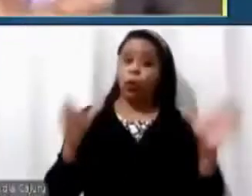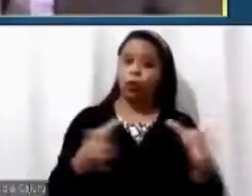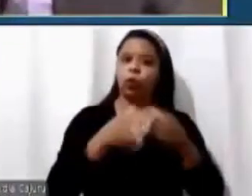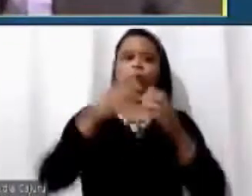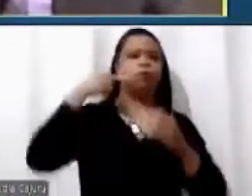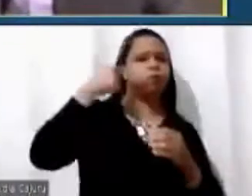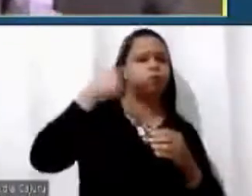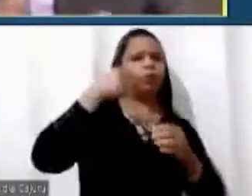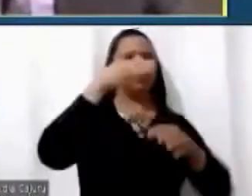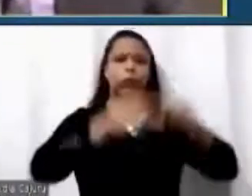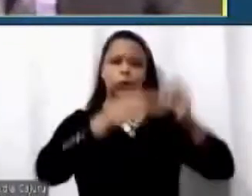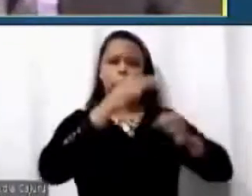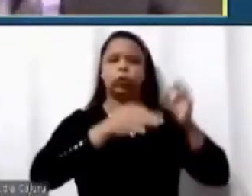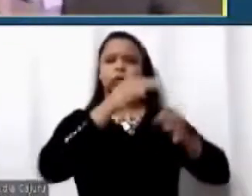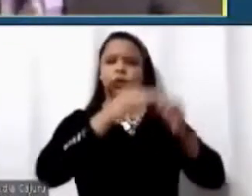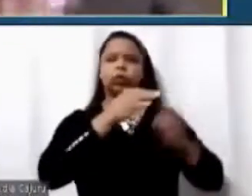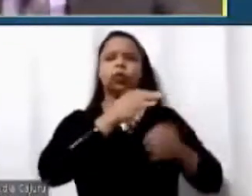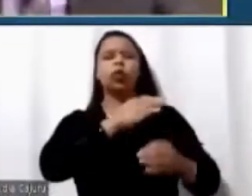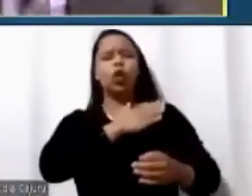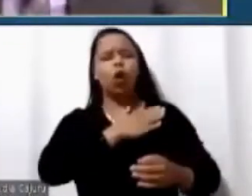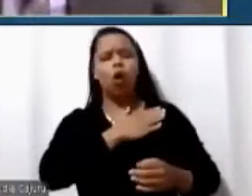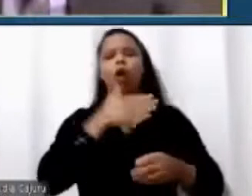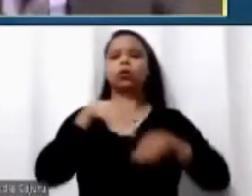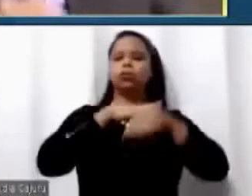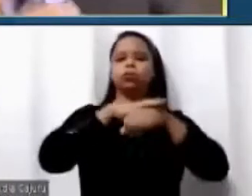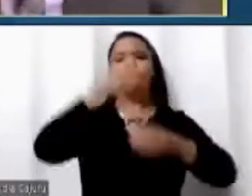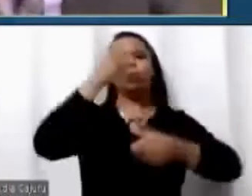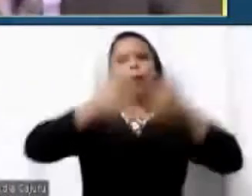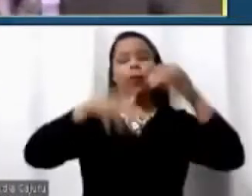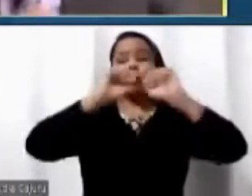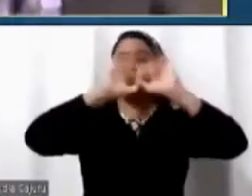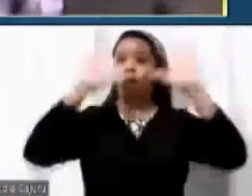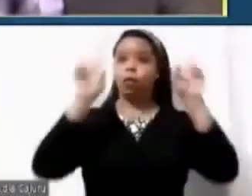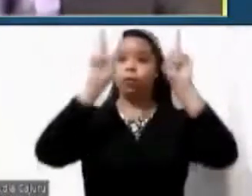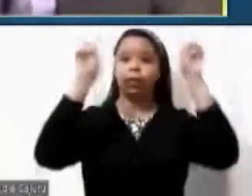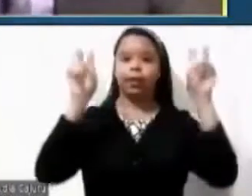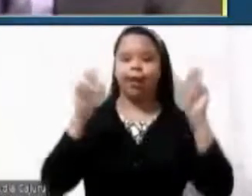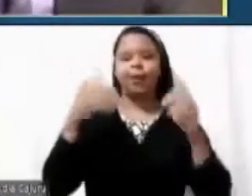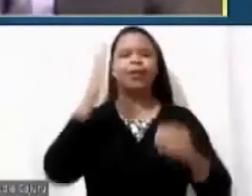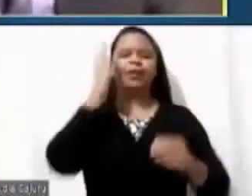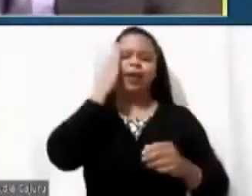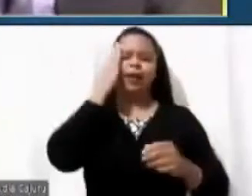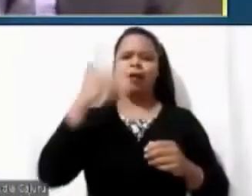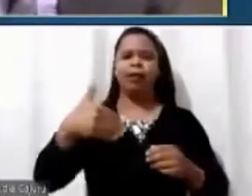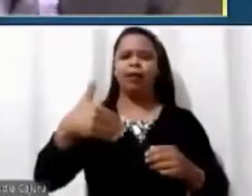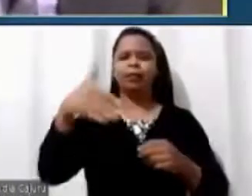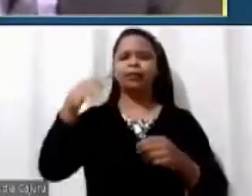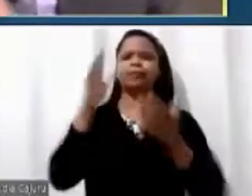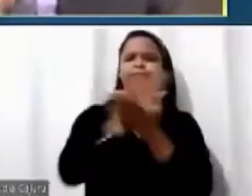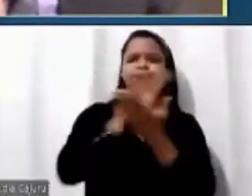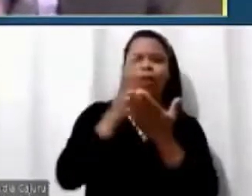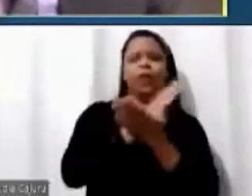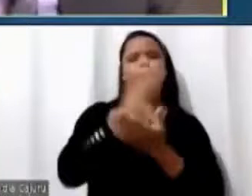forma, é enriquecedor. Muitas discussões, temas, o que temos mais visto são lives nesse sentido, e vamos tentar